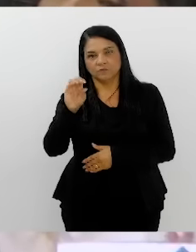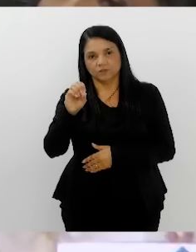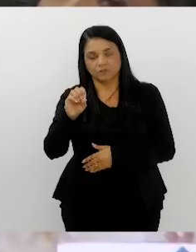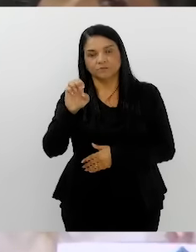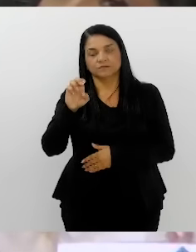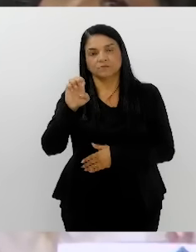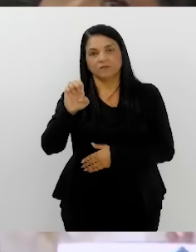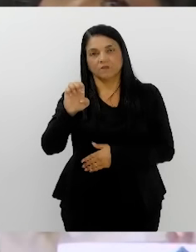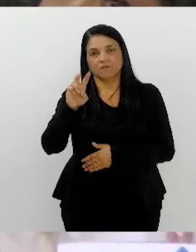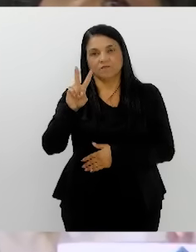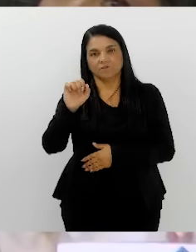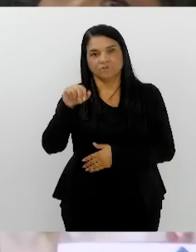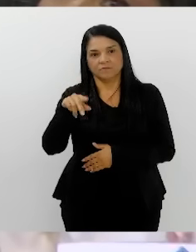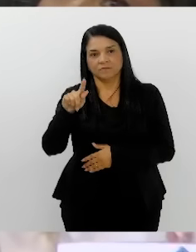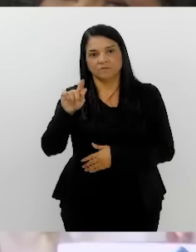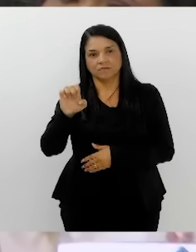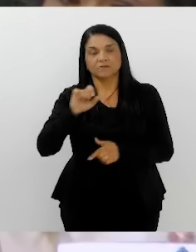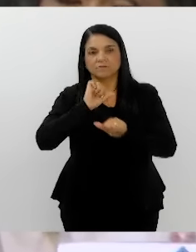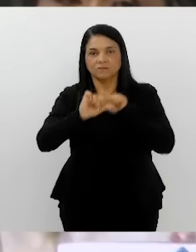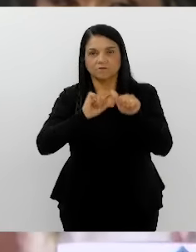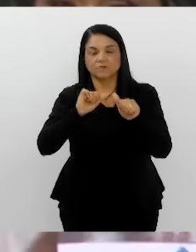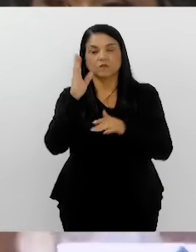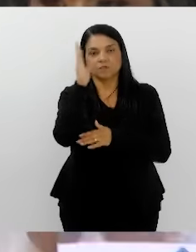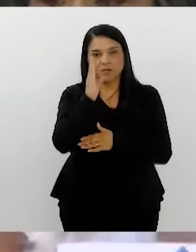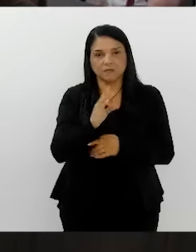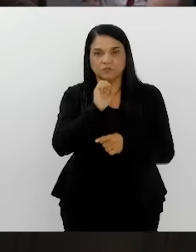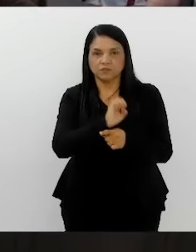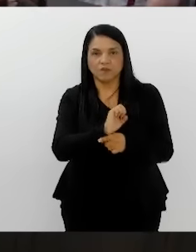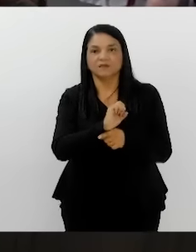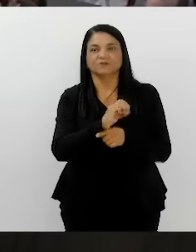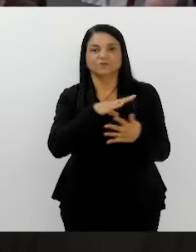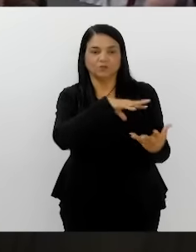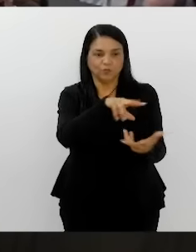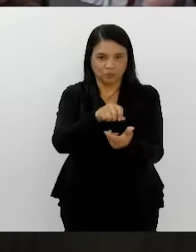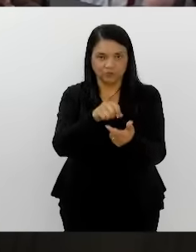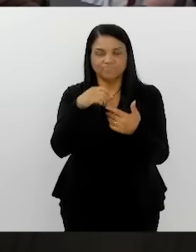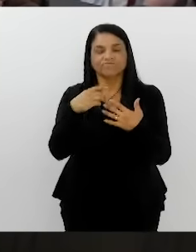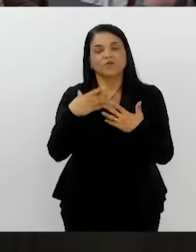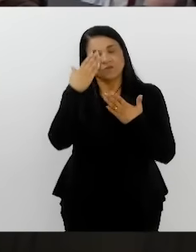nosso estado, mas todo o Brasil e o mundo. Muito obrigado, sejam felizes.